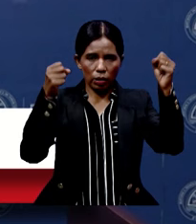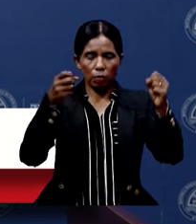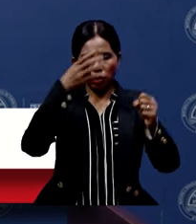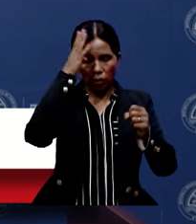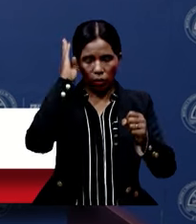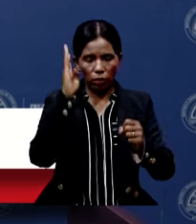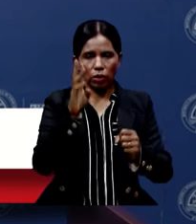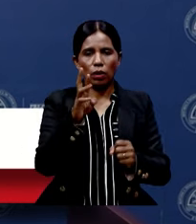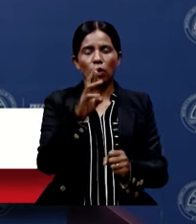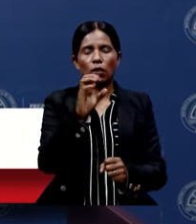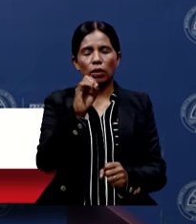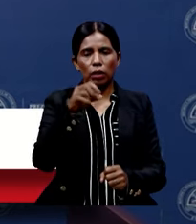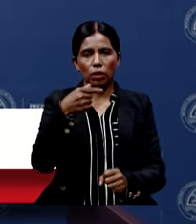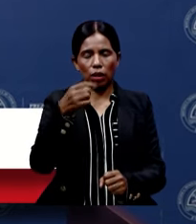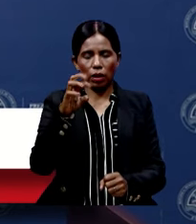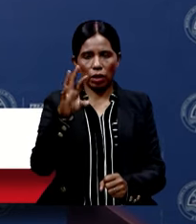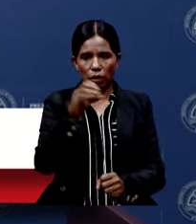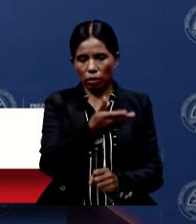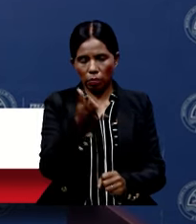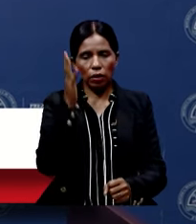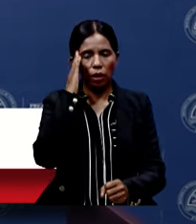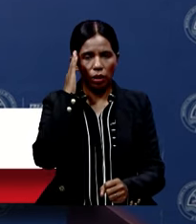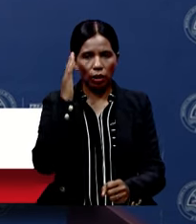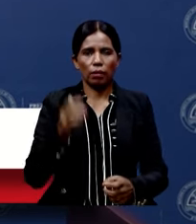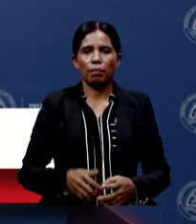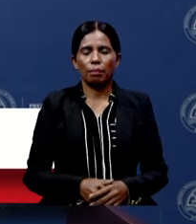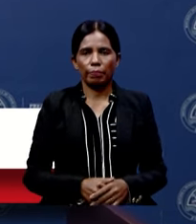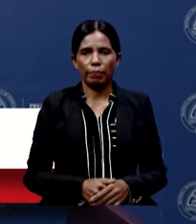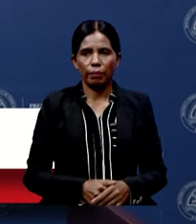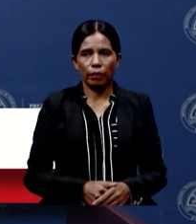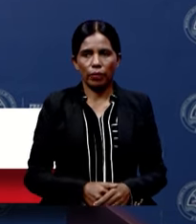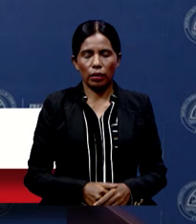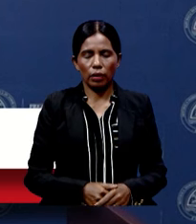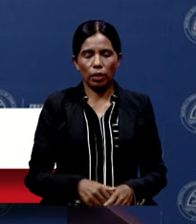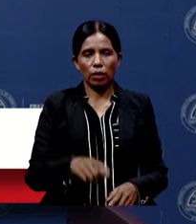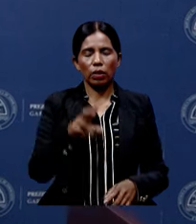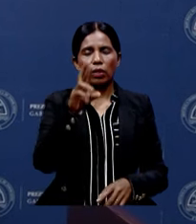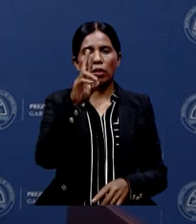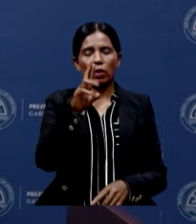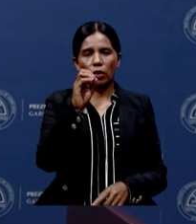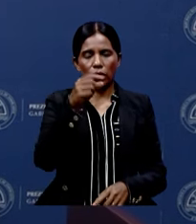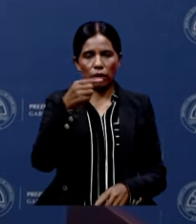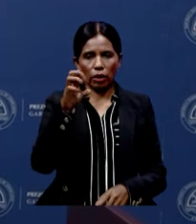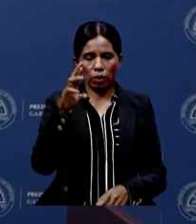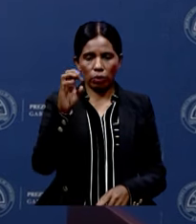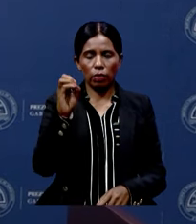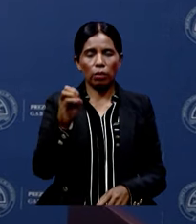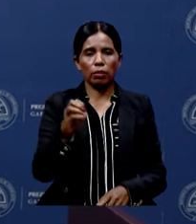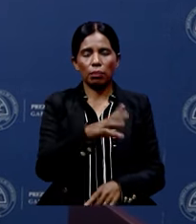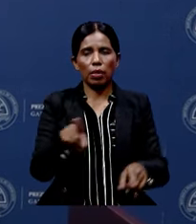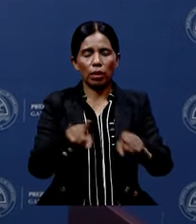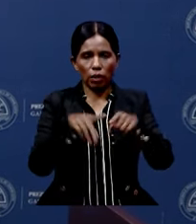Tiago de Fátima Lobato, te posso ir até né, mas Rogério Lobato não sei, nem mais sai presidente,